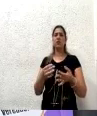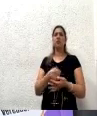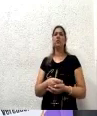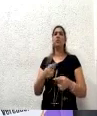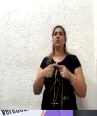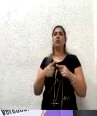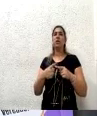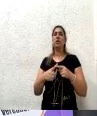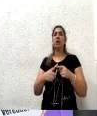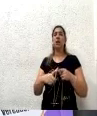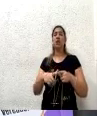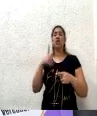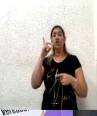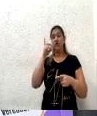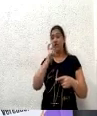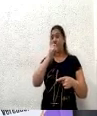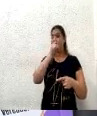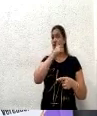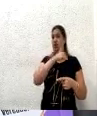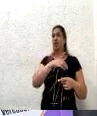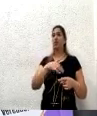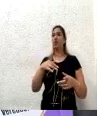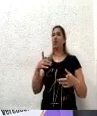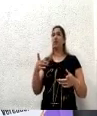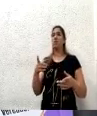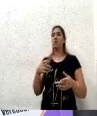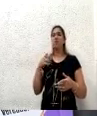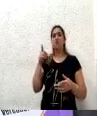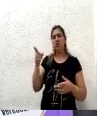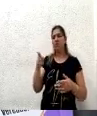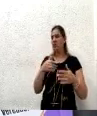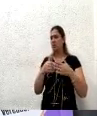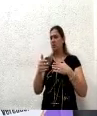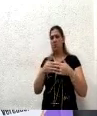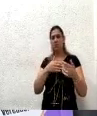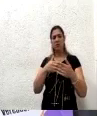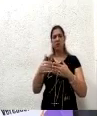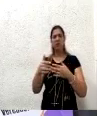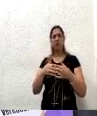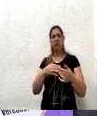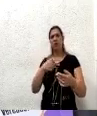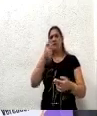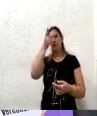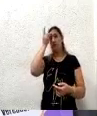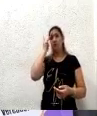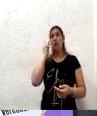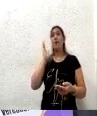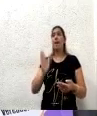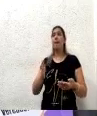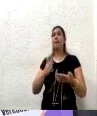porque dificilmente, seja você, seja outras pessoas já passaram por aqui,